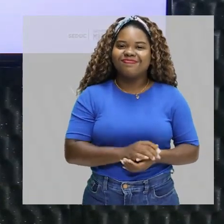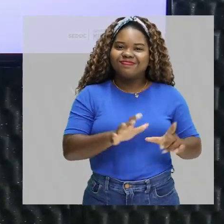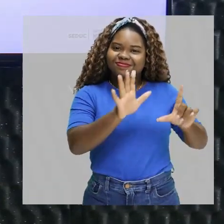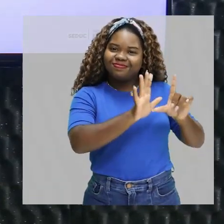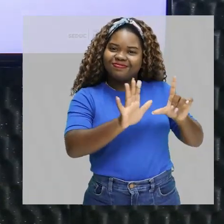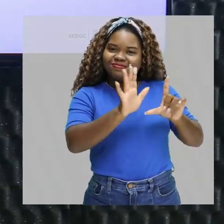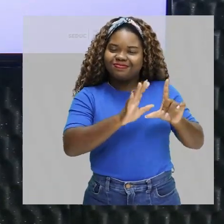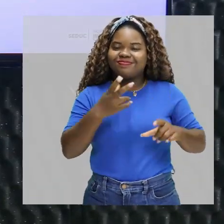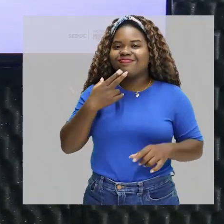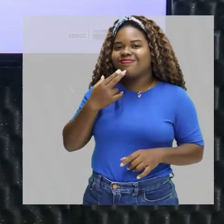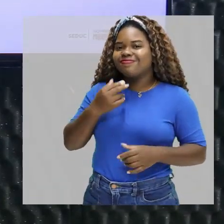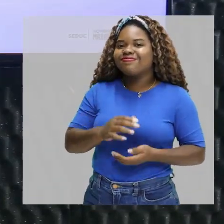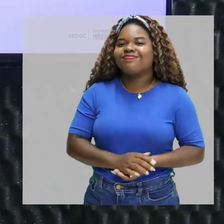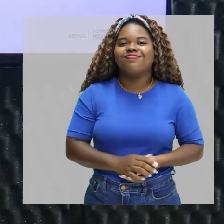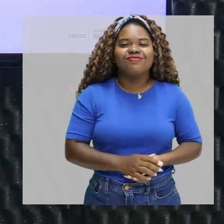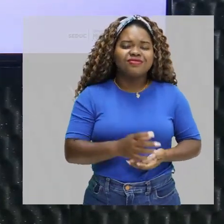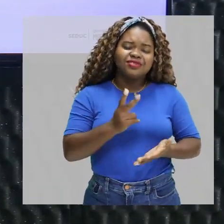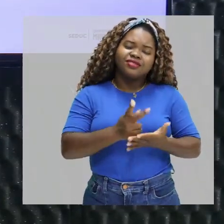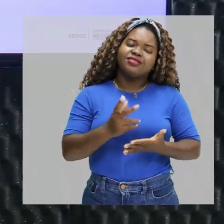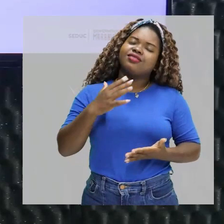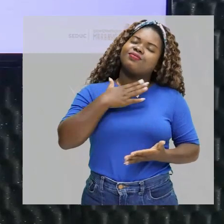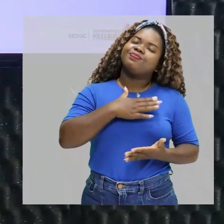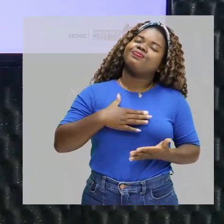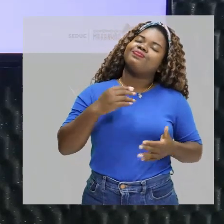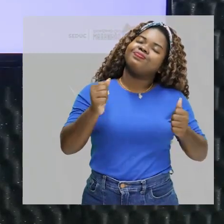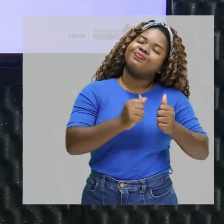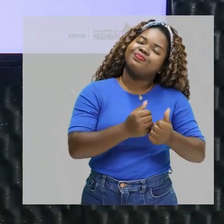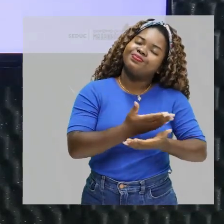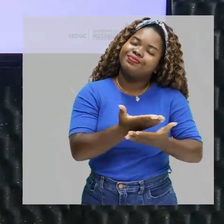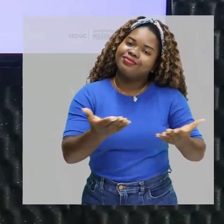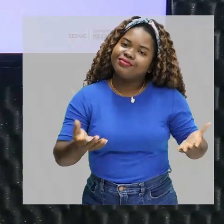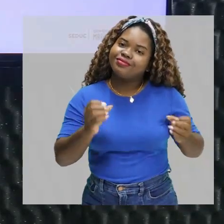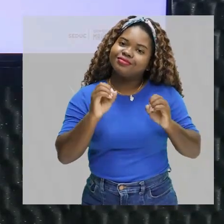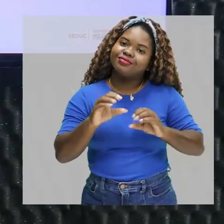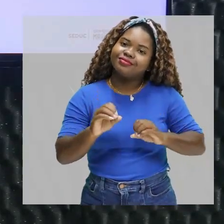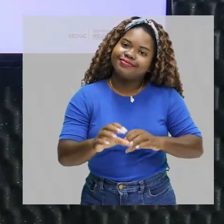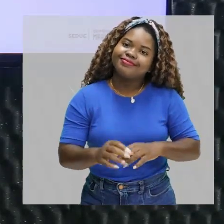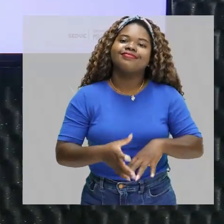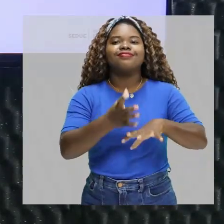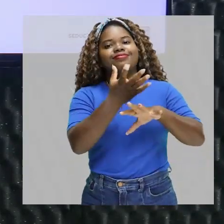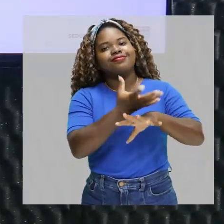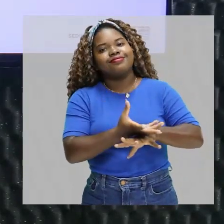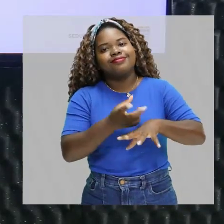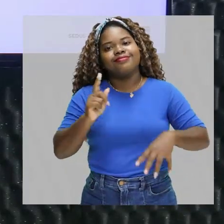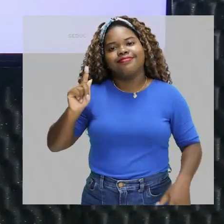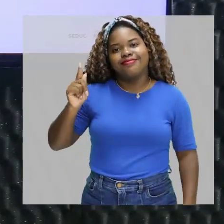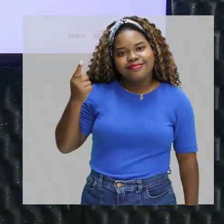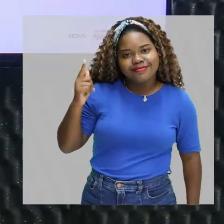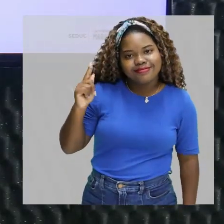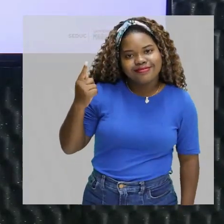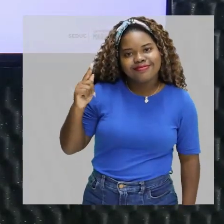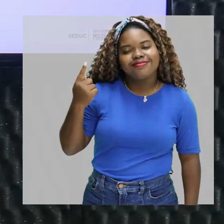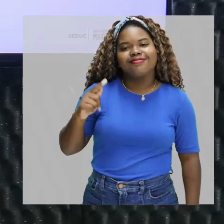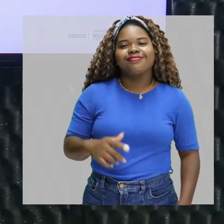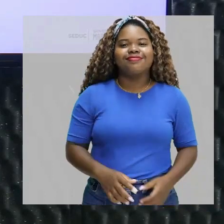plataforma Gonçalves Dias Galera É sempre um prazer imenso estar aqui com vocês podendo Compartilhar esse belo conhecimento